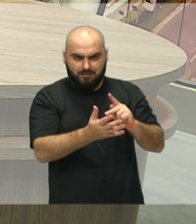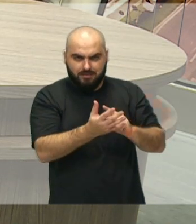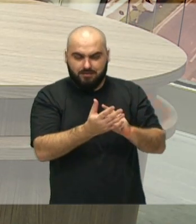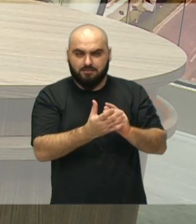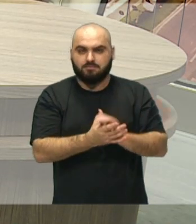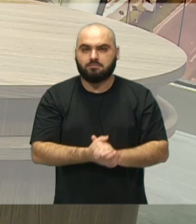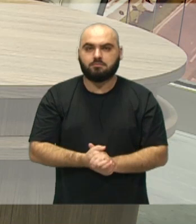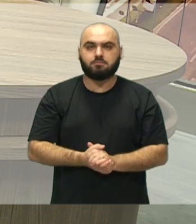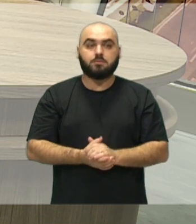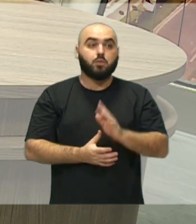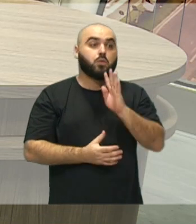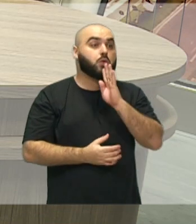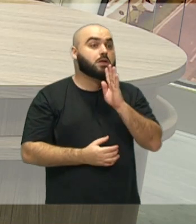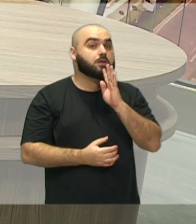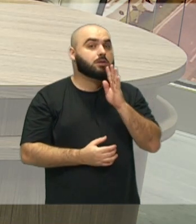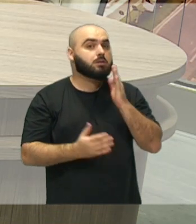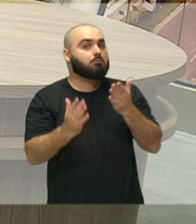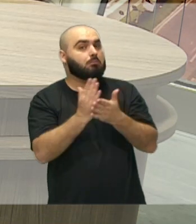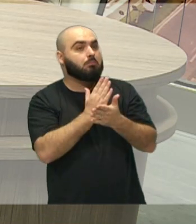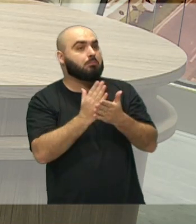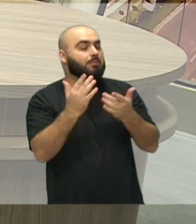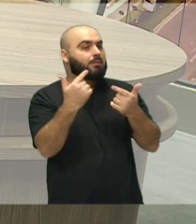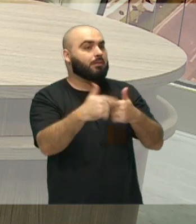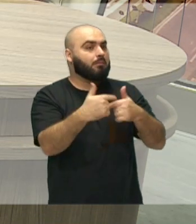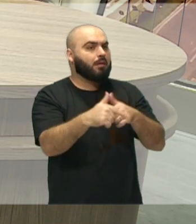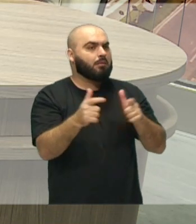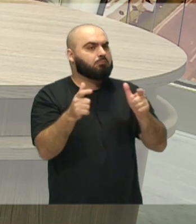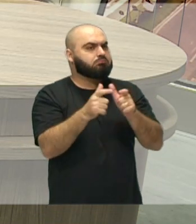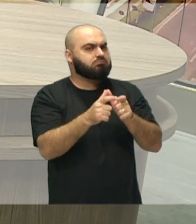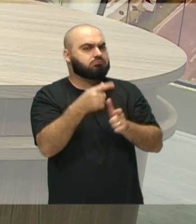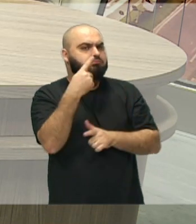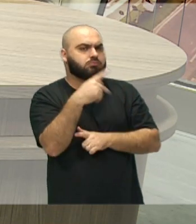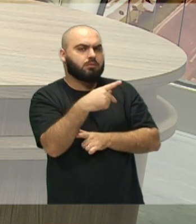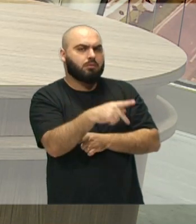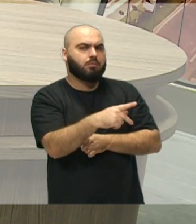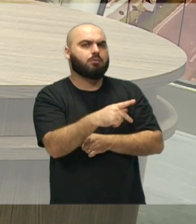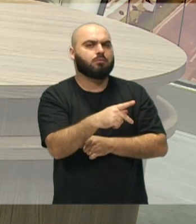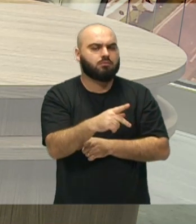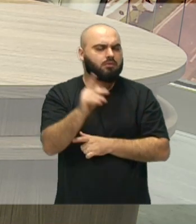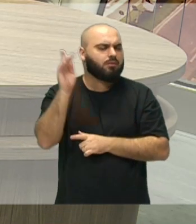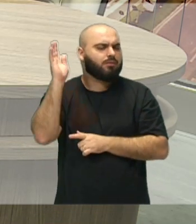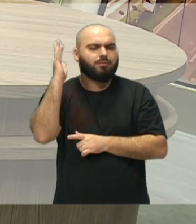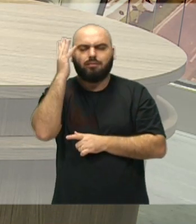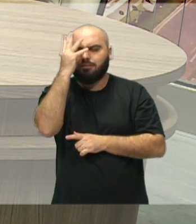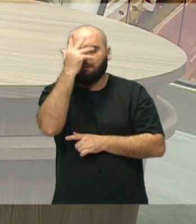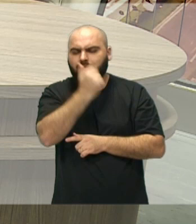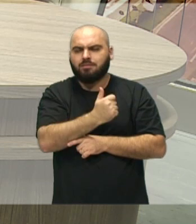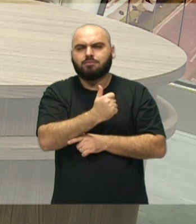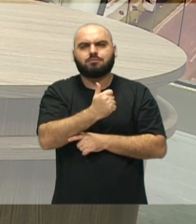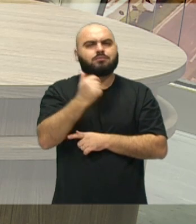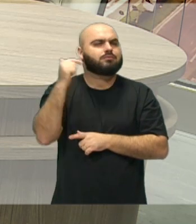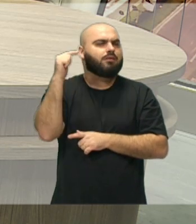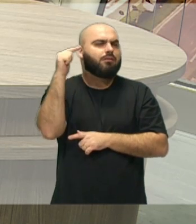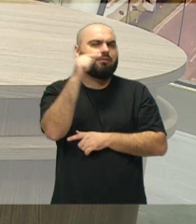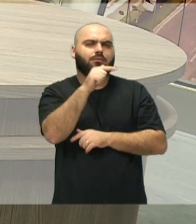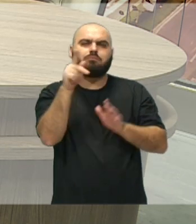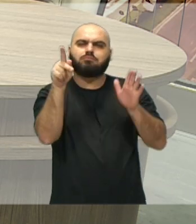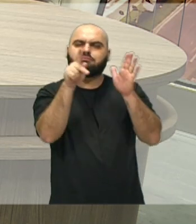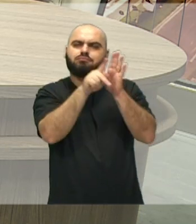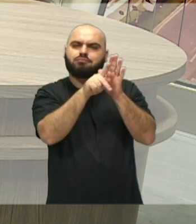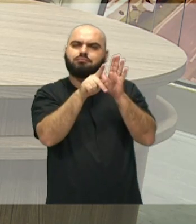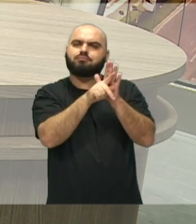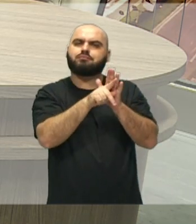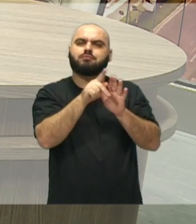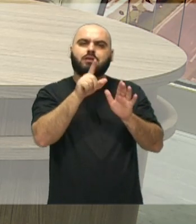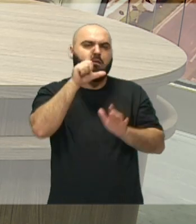Eu conheci parte do teu trabalho, uma parte bem pequena, um trabalho lindíssimo, né, na recuperação de aves